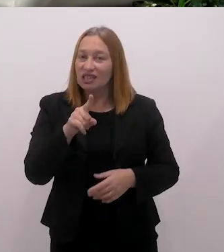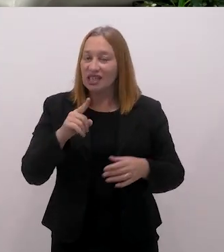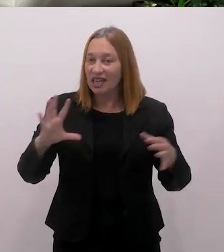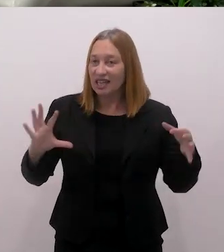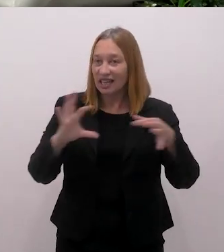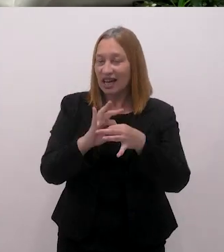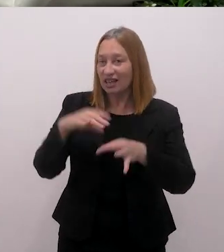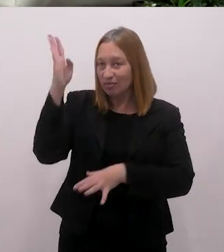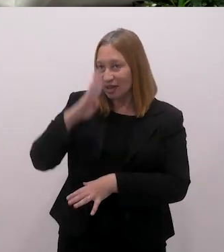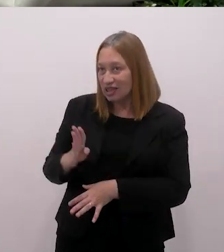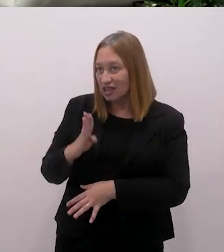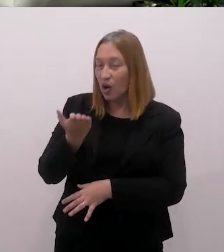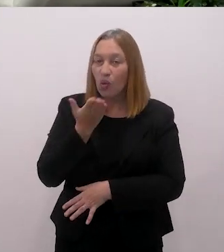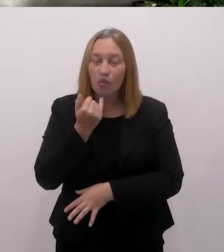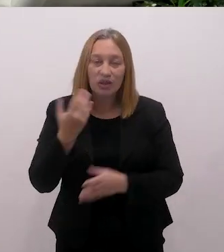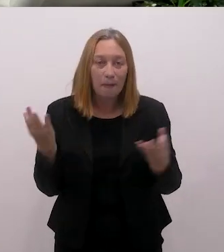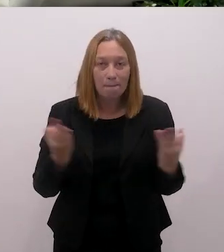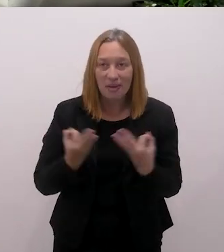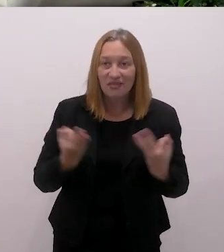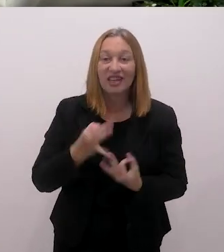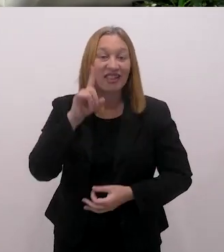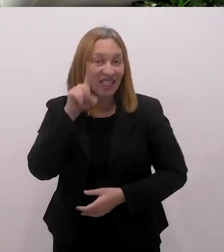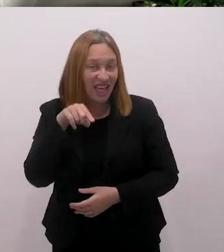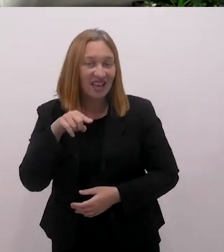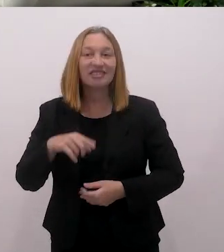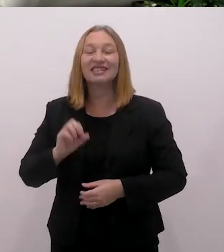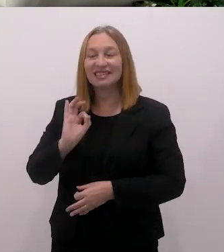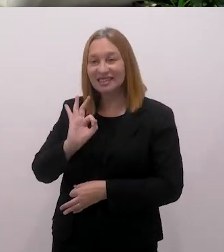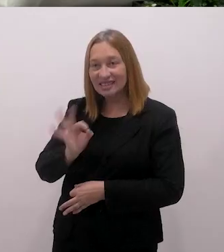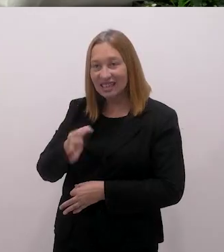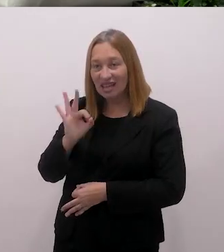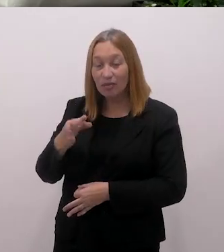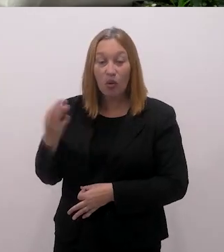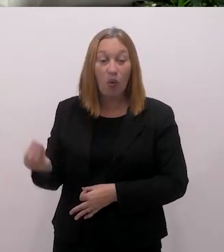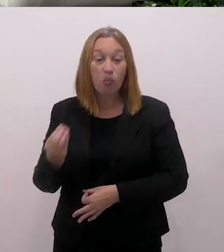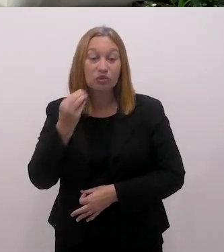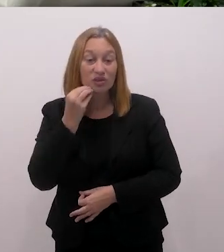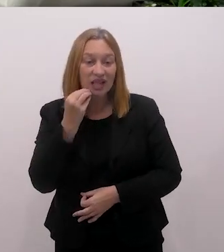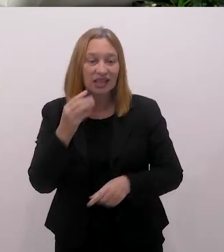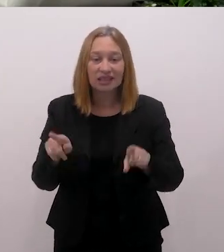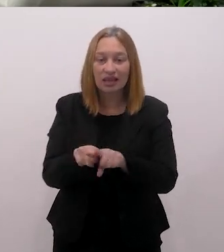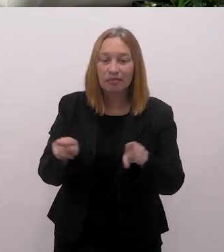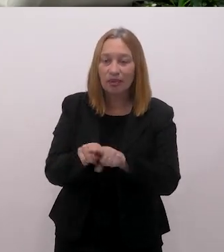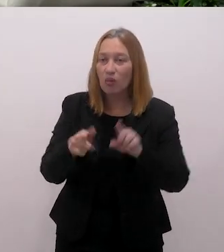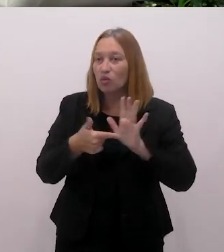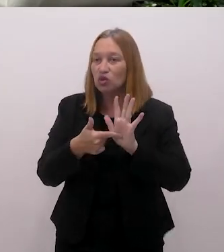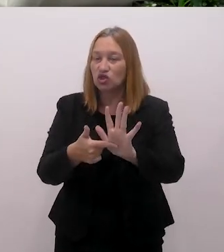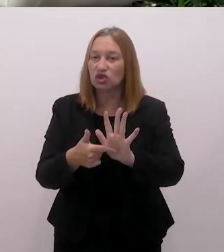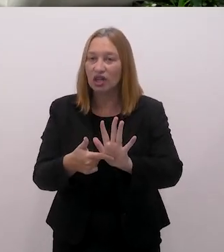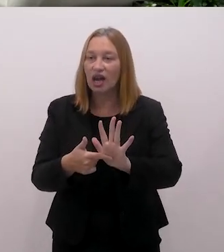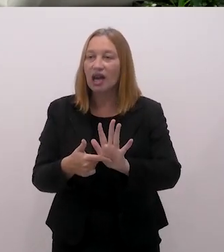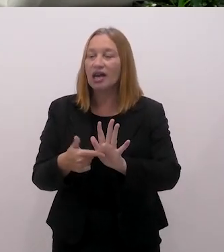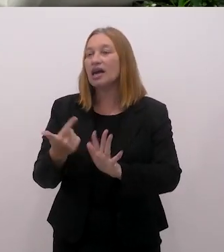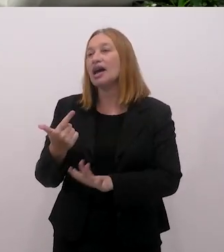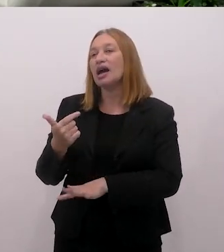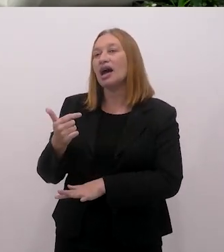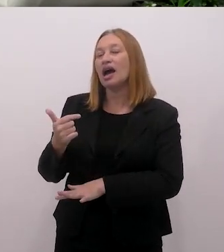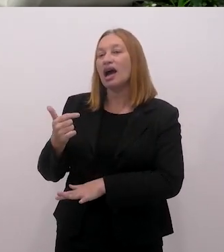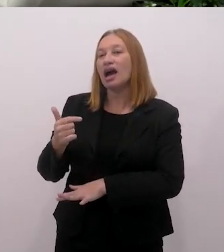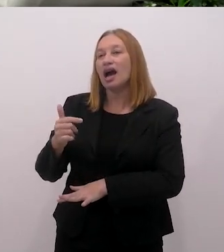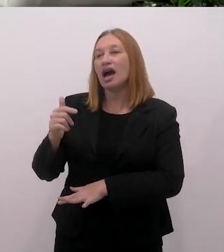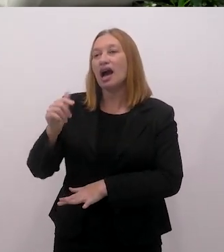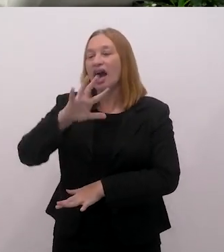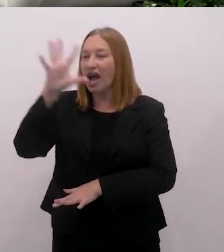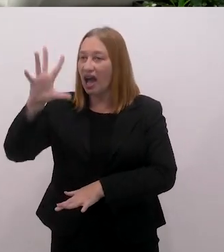ligada ao Brasil por conta dessa culinária incrível, né, Dida? Exatamente. É uma oportunidade também de eu trazer um pouco da minha mãe